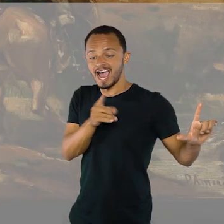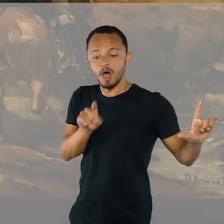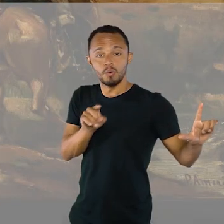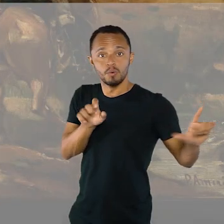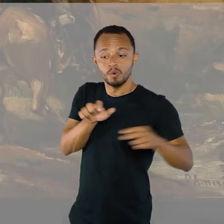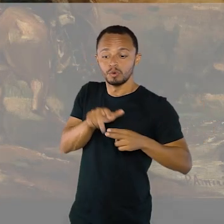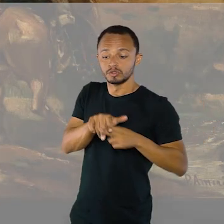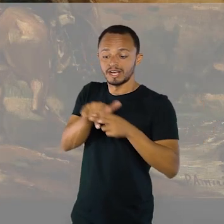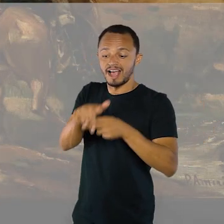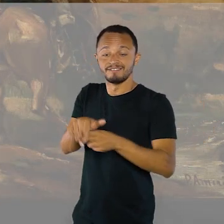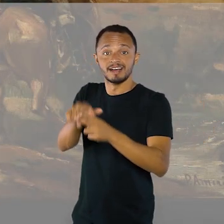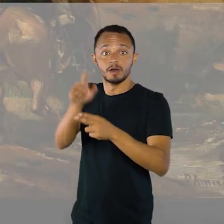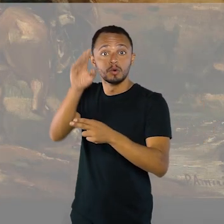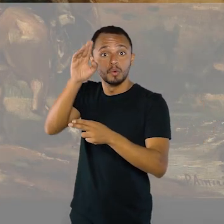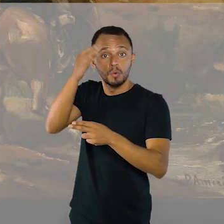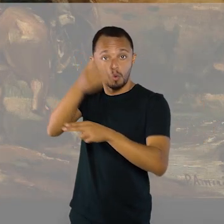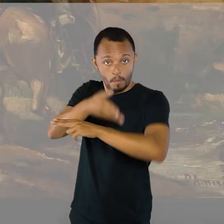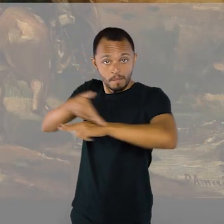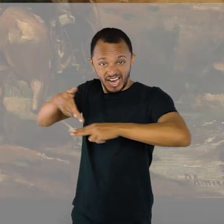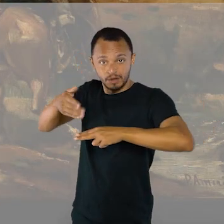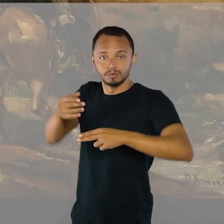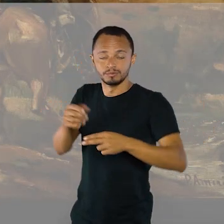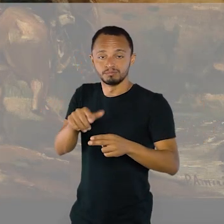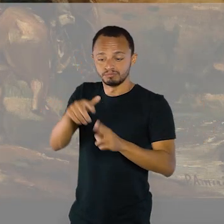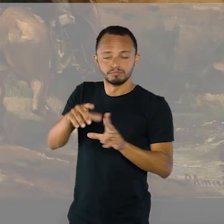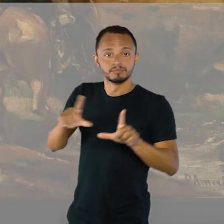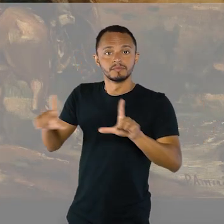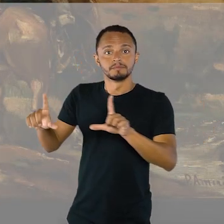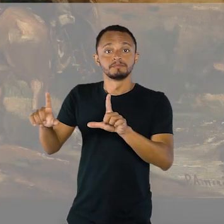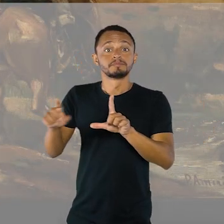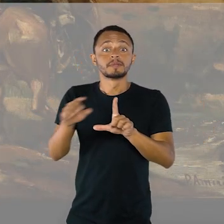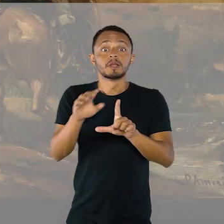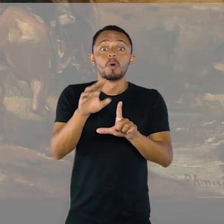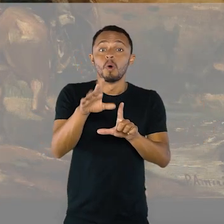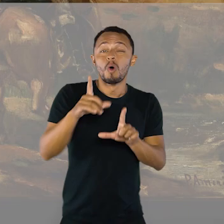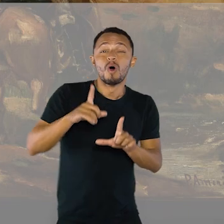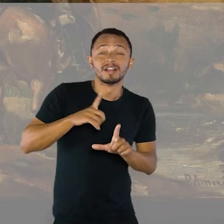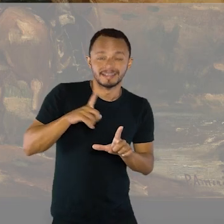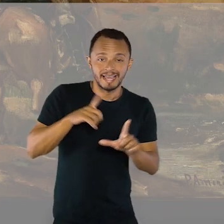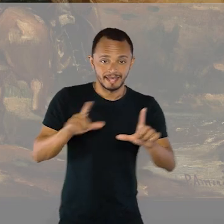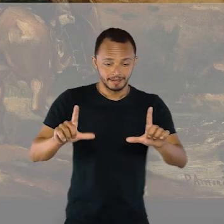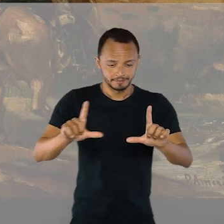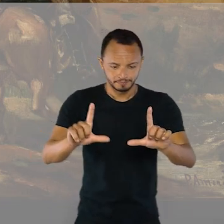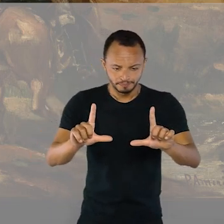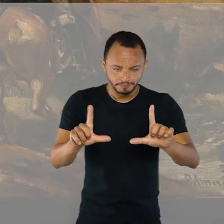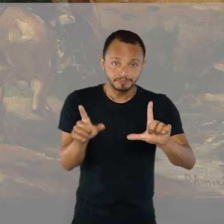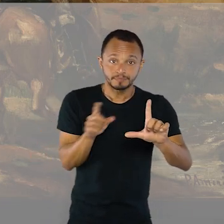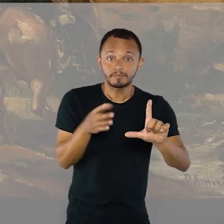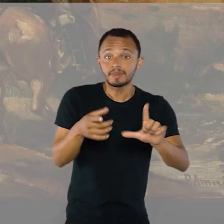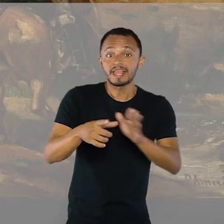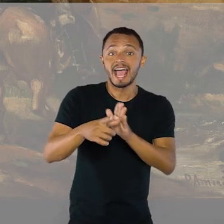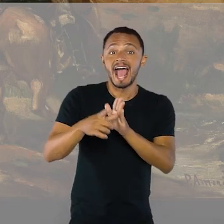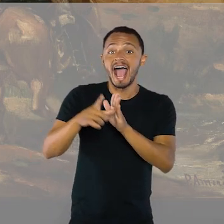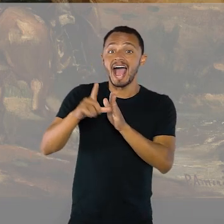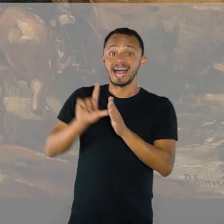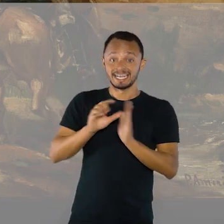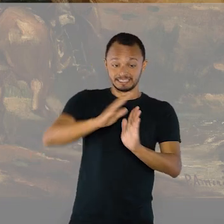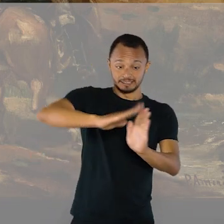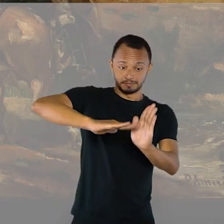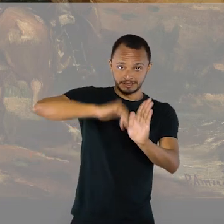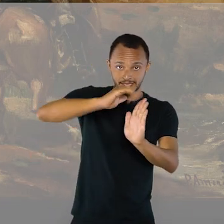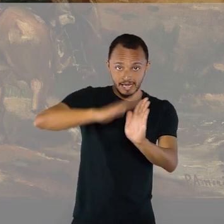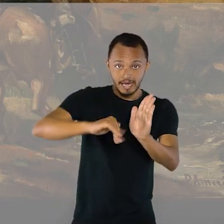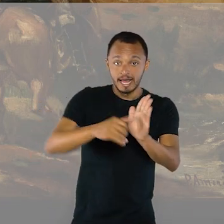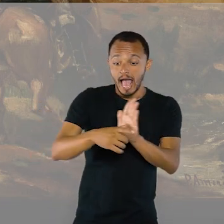gente sabe, mas essa tela teve um rascunho. Pedro Américo faz um desenho, submete